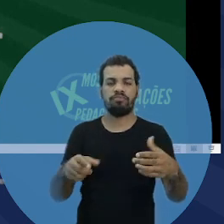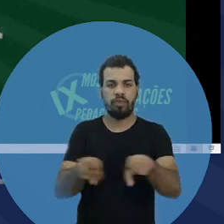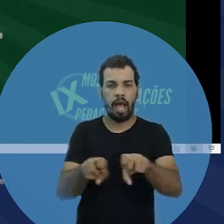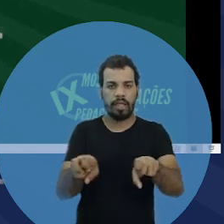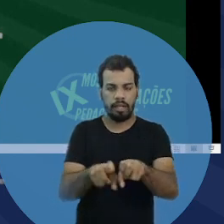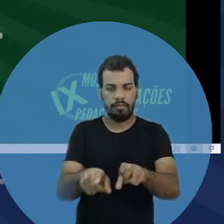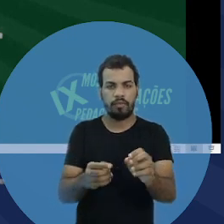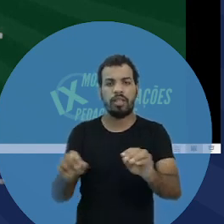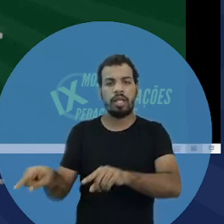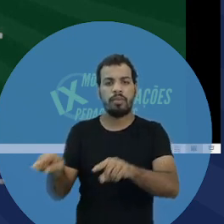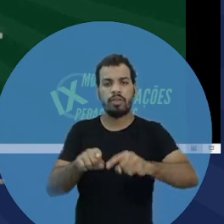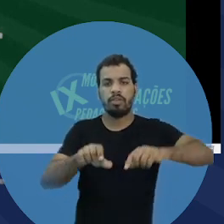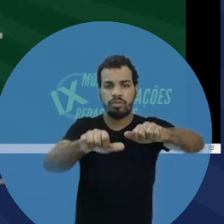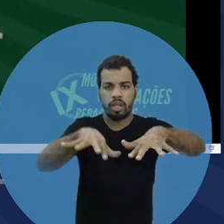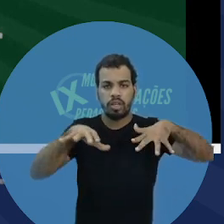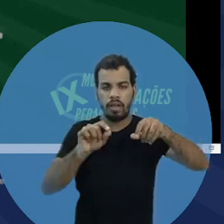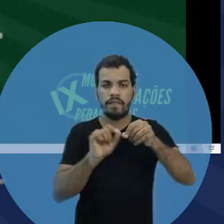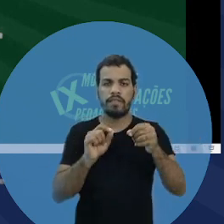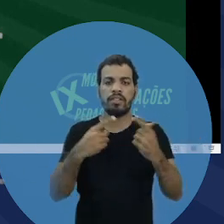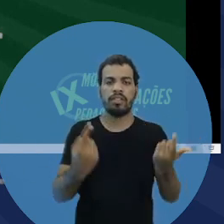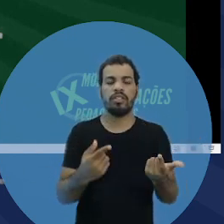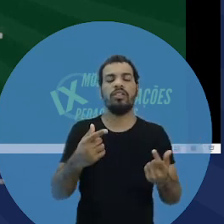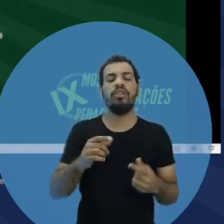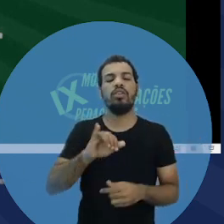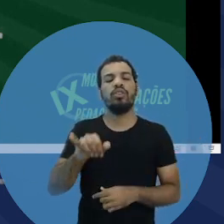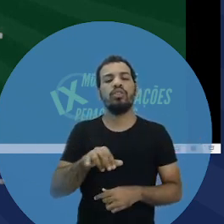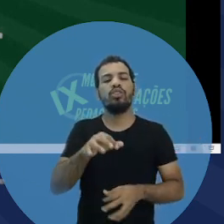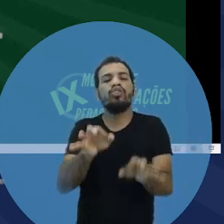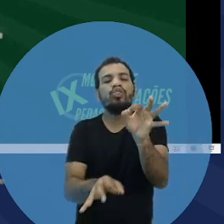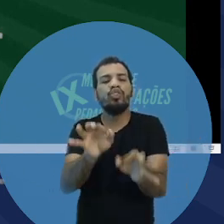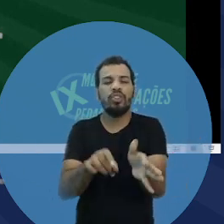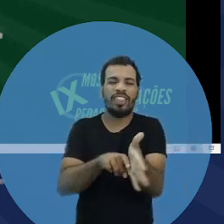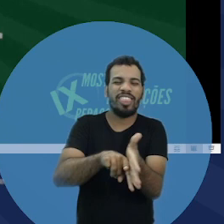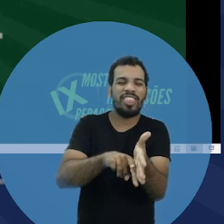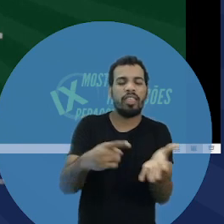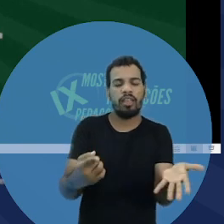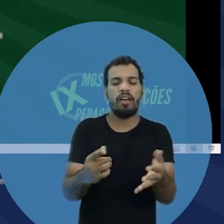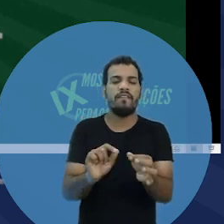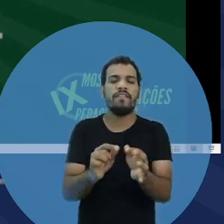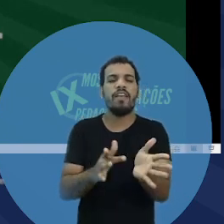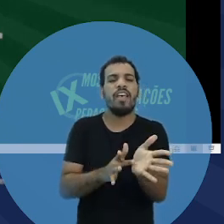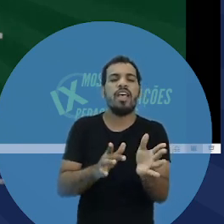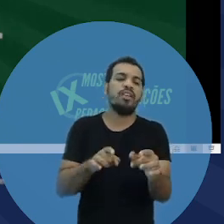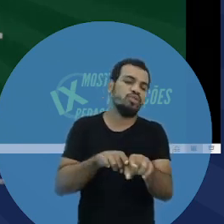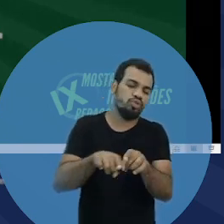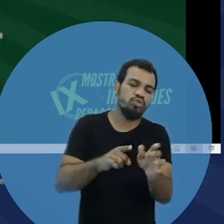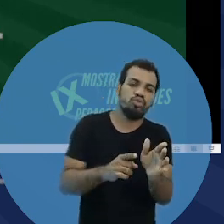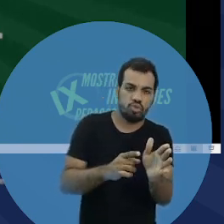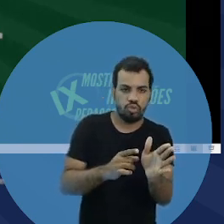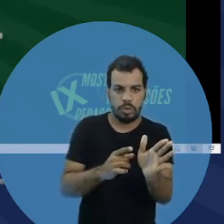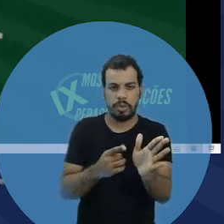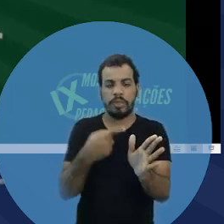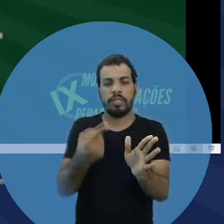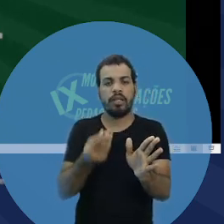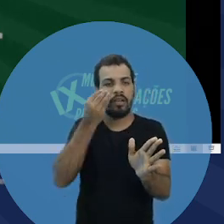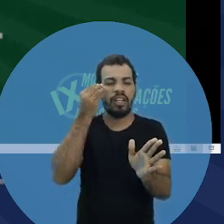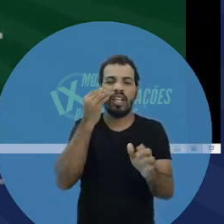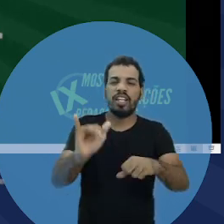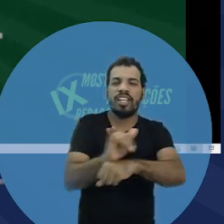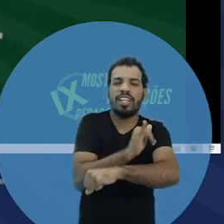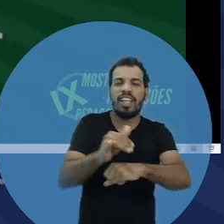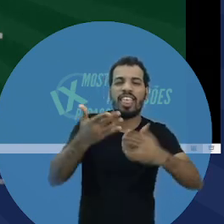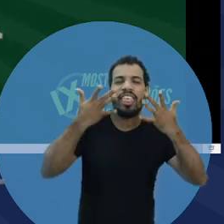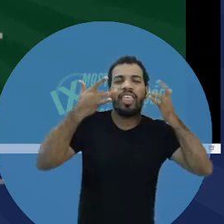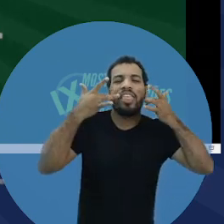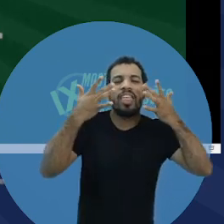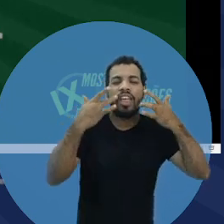onde fizemos um júri simulado também em relação a essa questão. E a gente vê que a questão do Setembro Amarelo trata muito a questão da